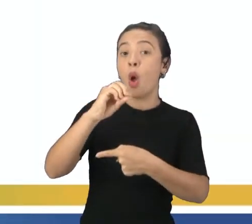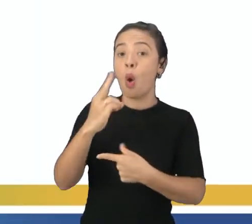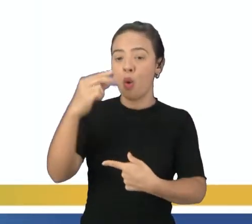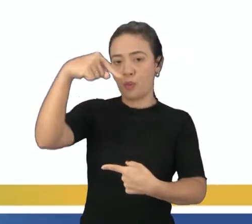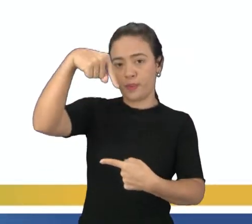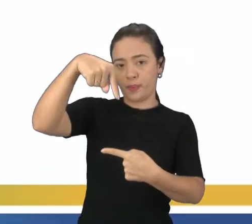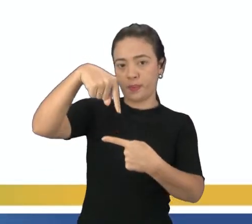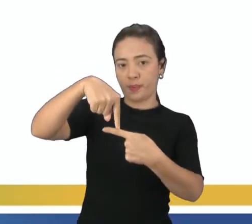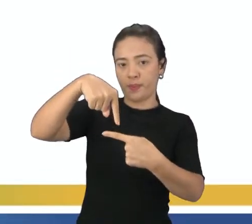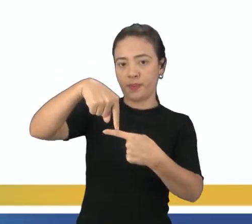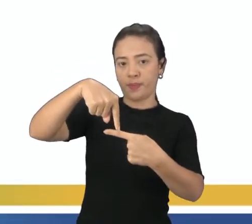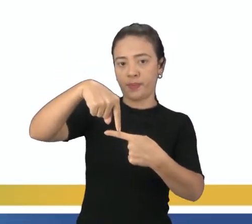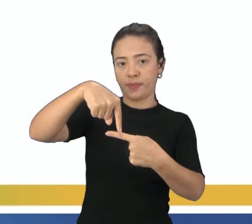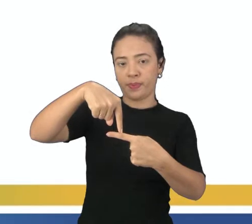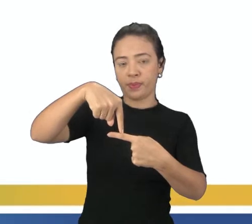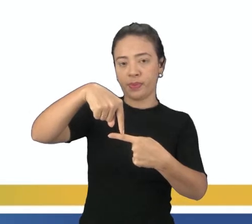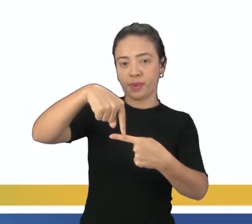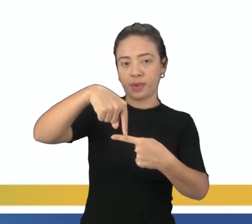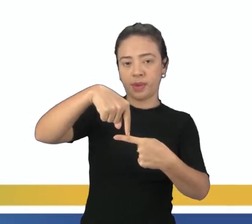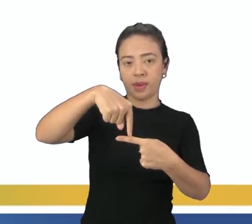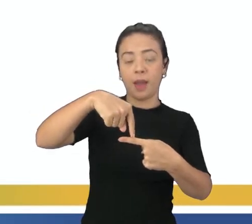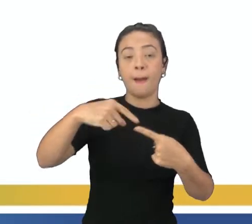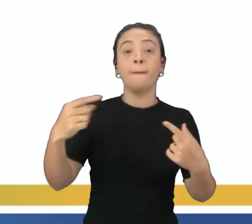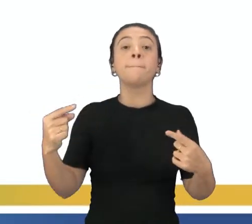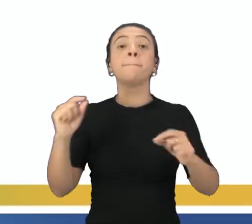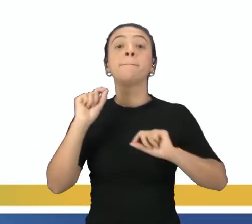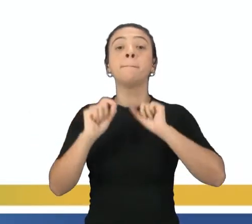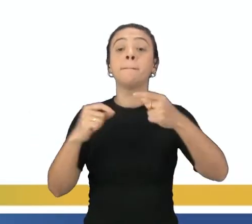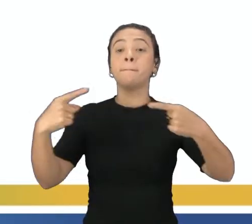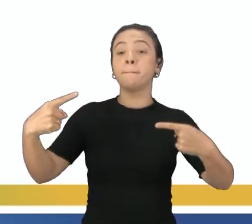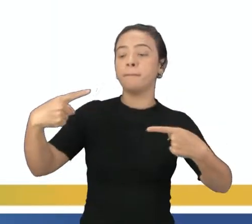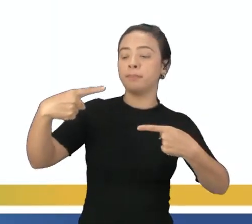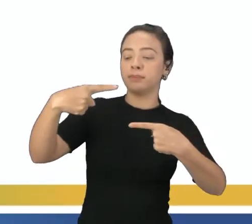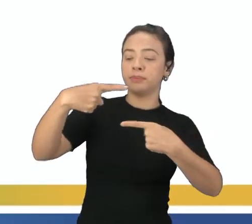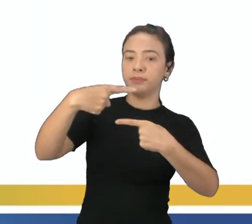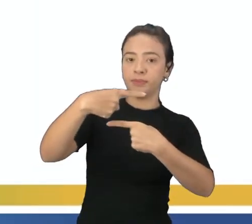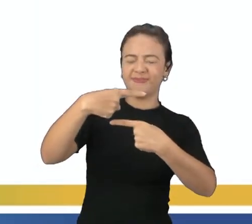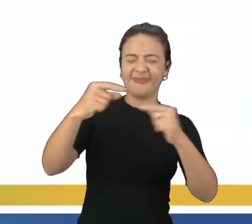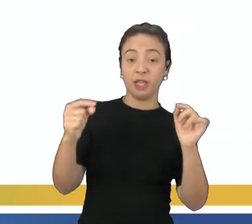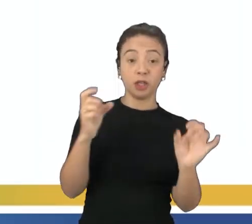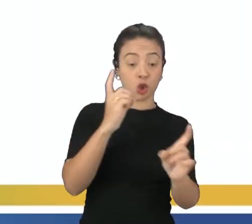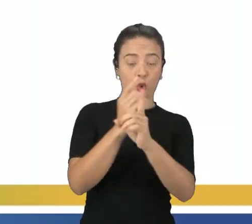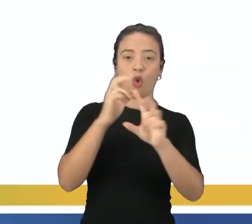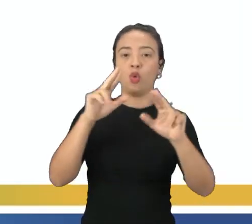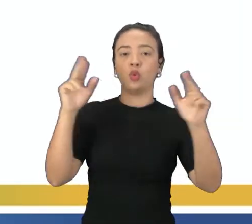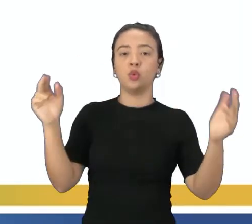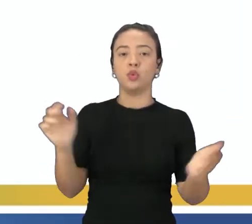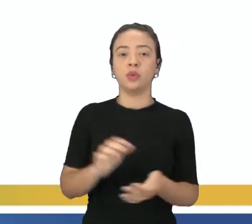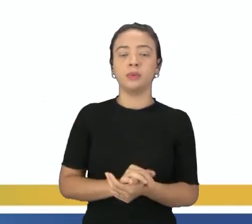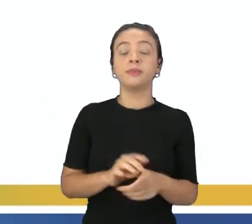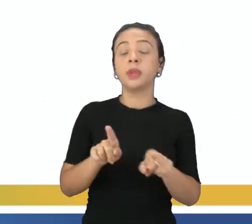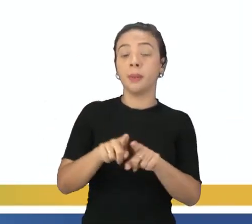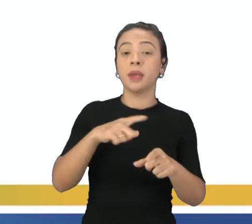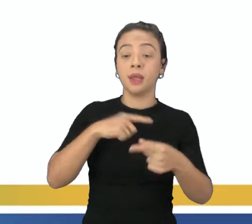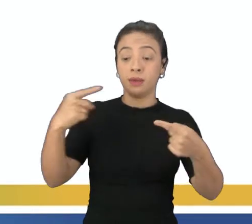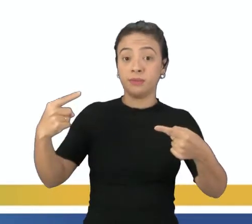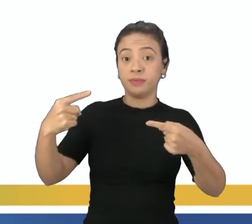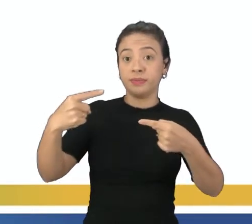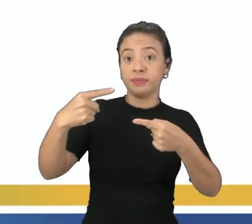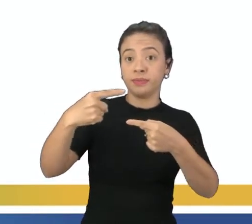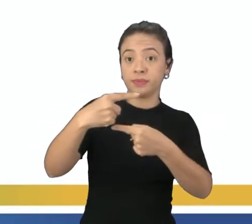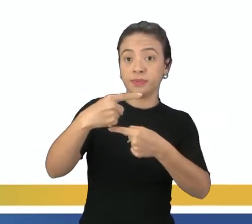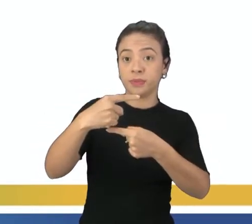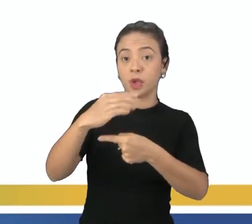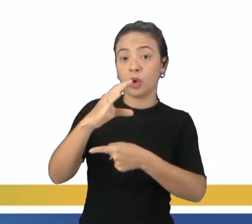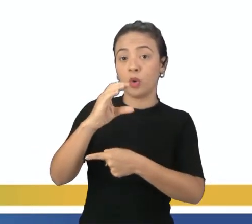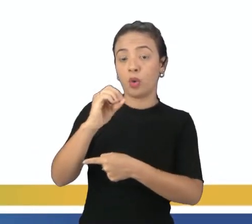paralela. Paralelas são retas que não se tocam, certinho? Paralelas distintas. As paralelas coincidentes são retas